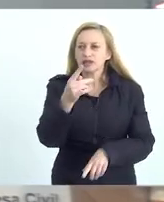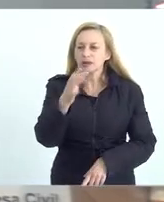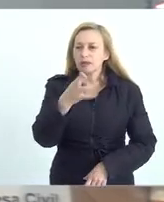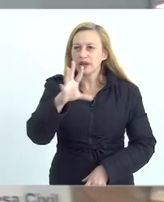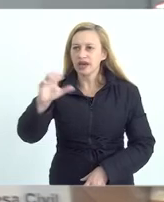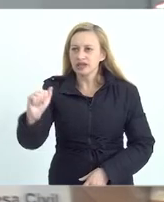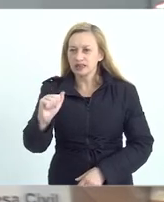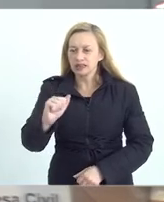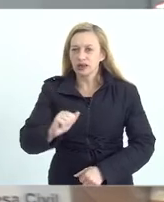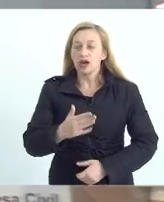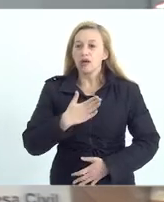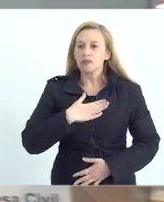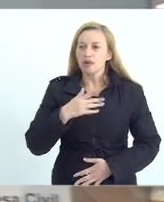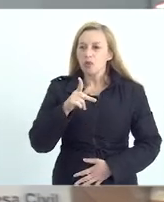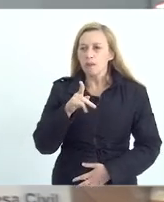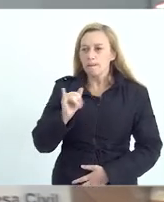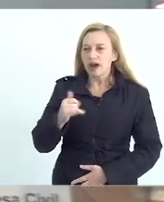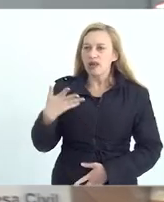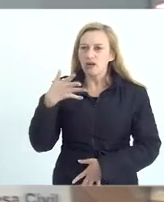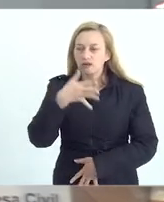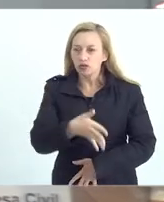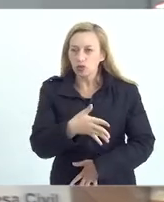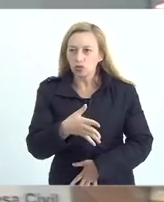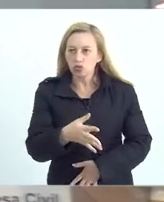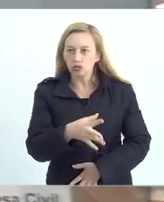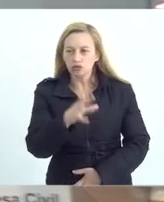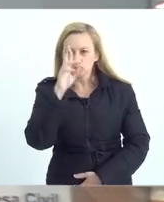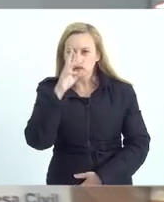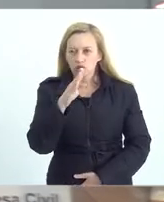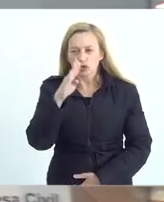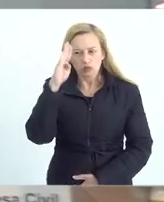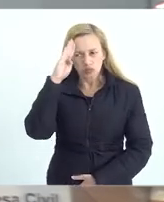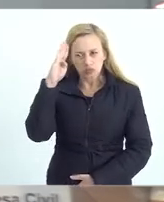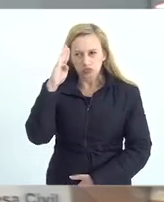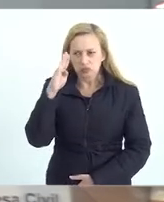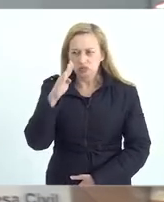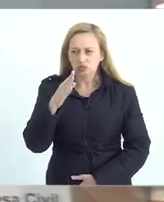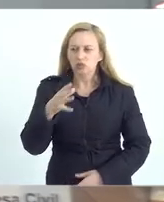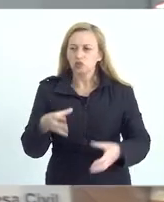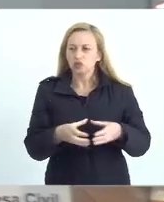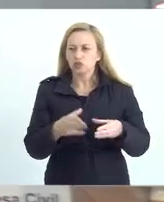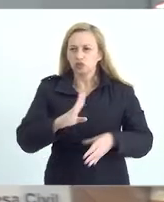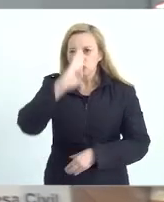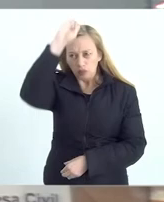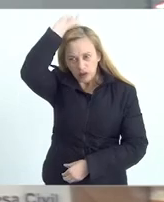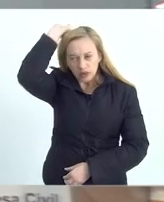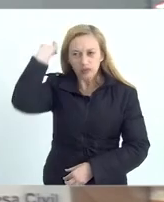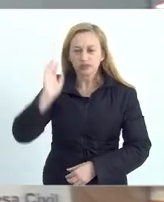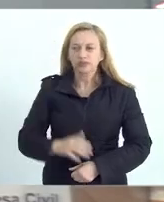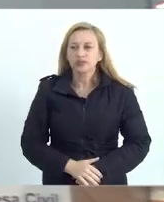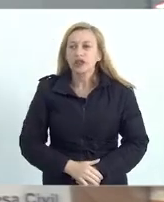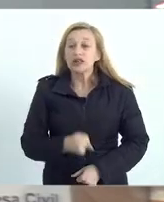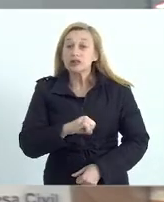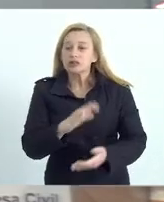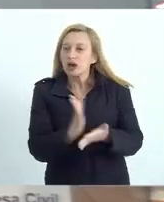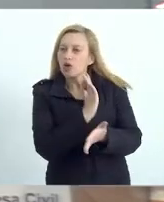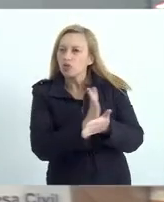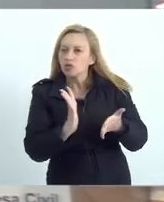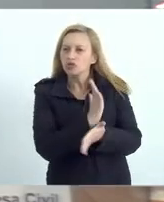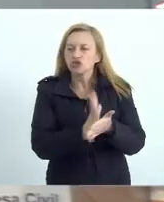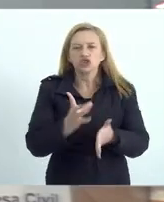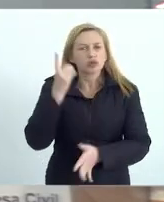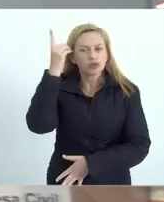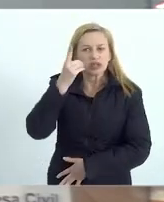bombeiros e 1970 como soldado do Corpo de Bombeiros se alguns deputados